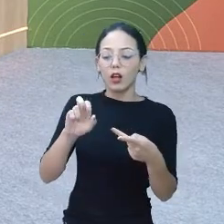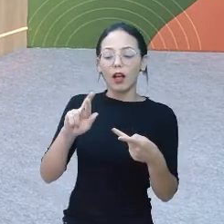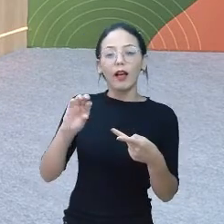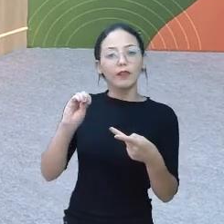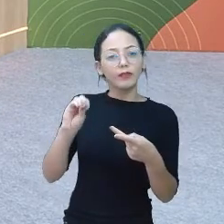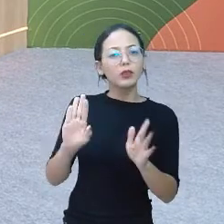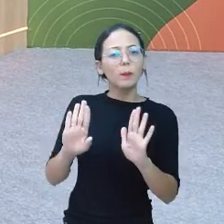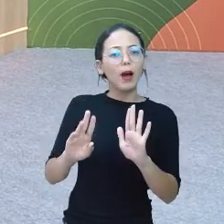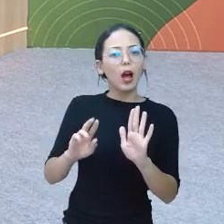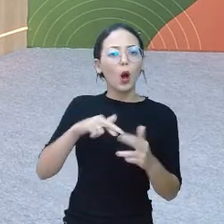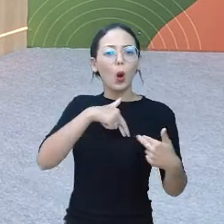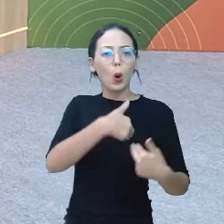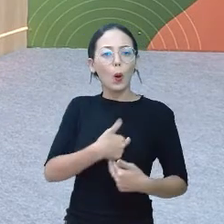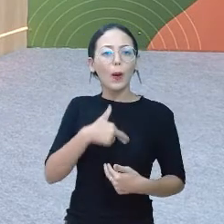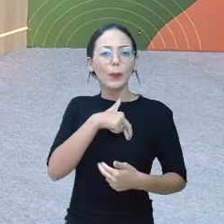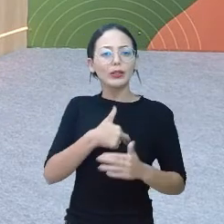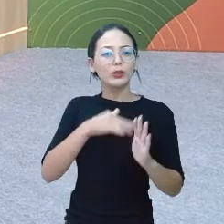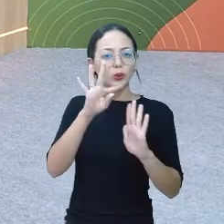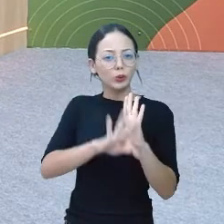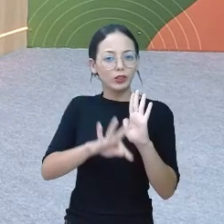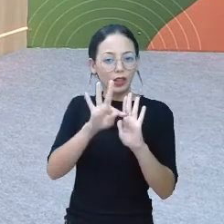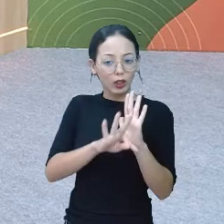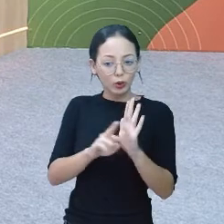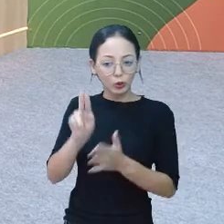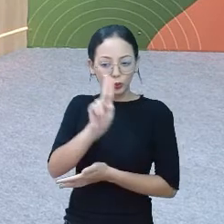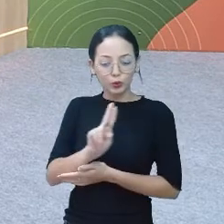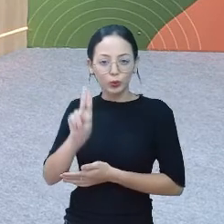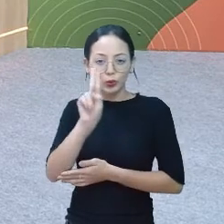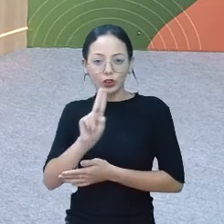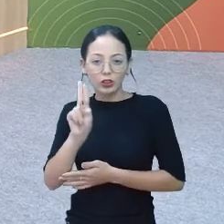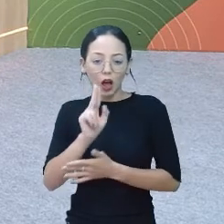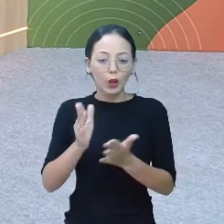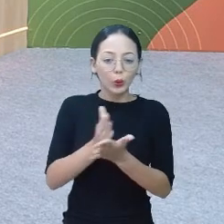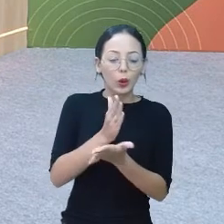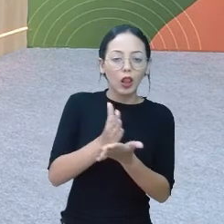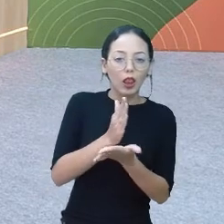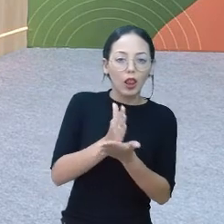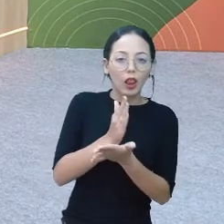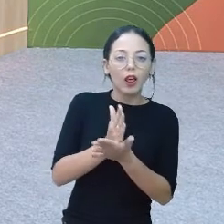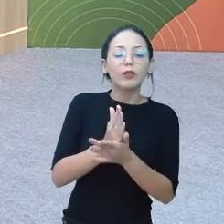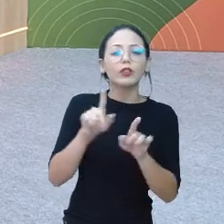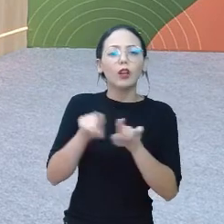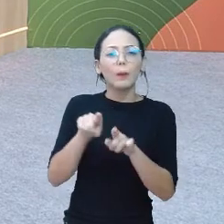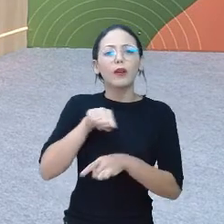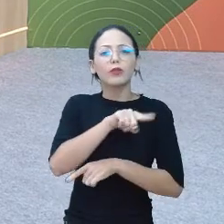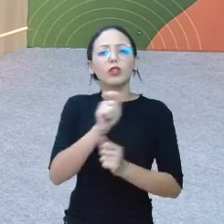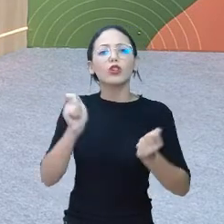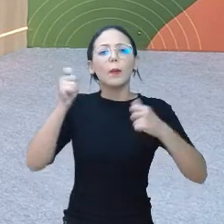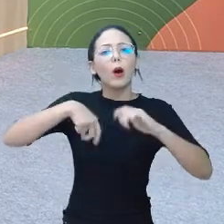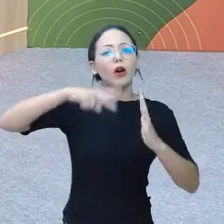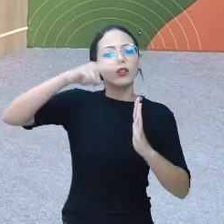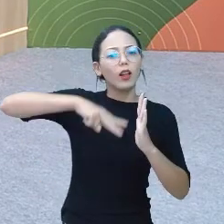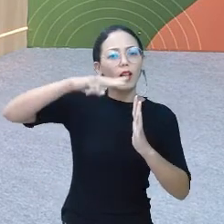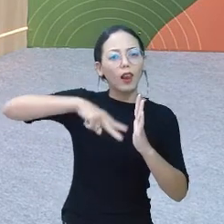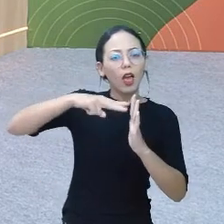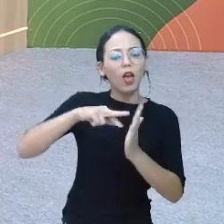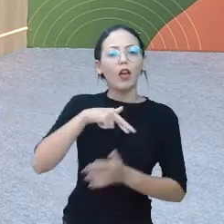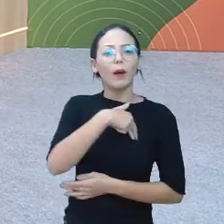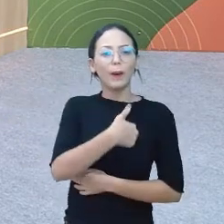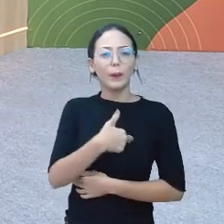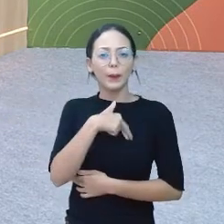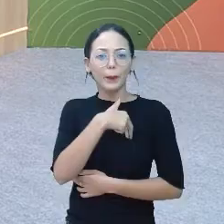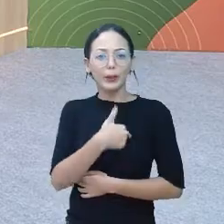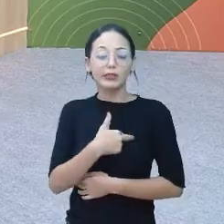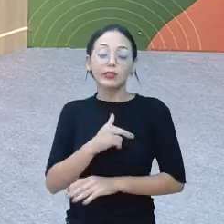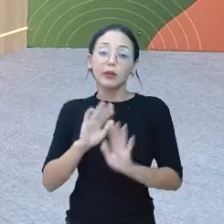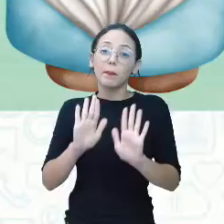é esse texto muito comumente usado por meio de livros, né? Muitos de vocês podem ler romances por meio de livros, que ele